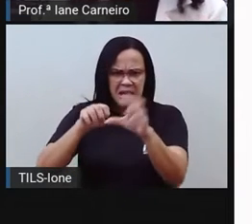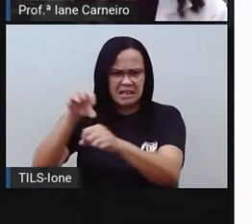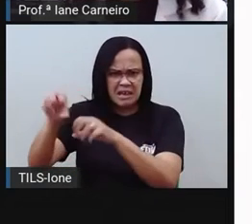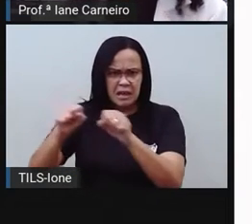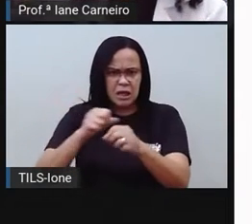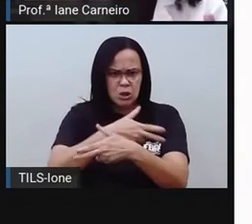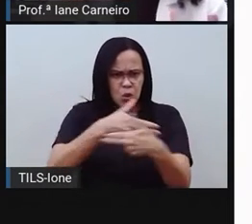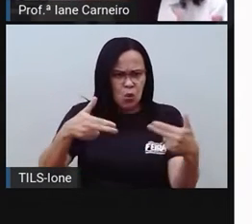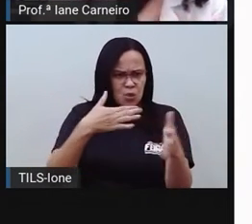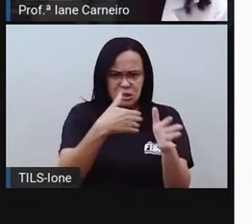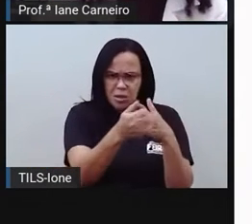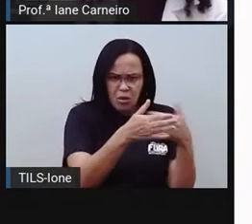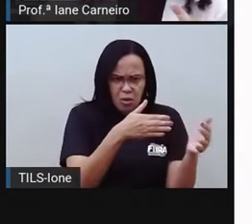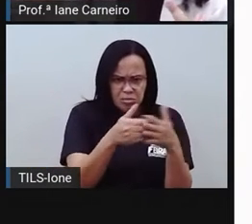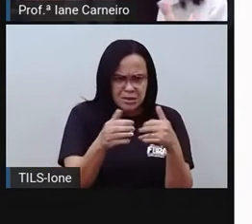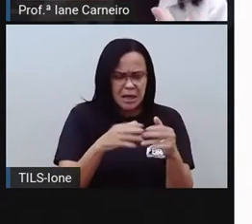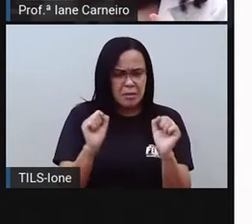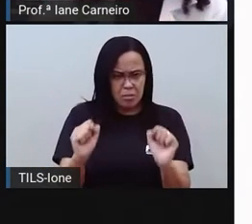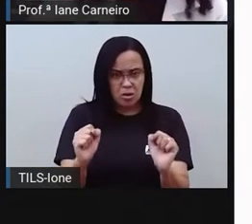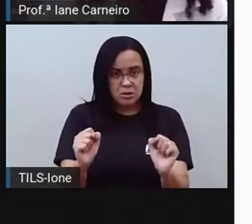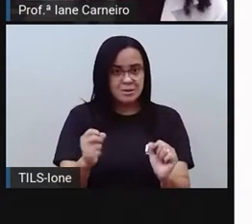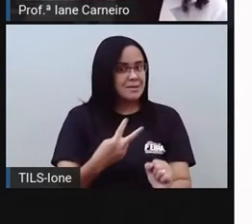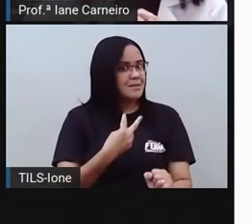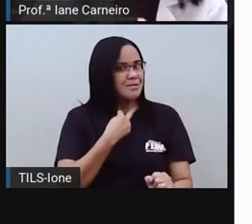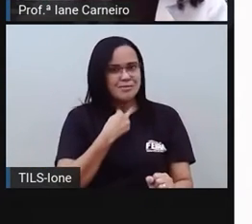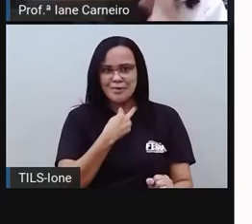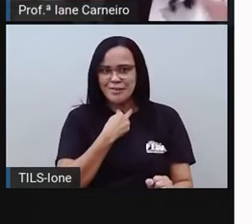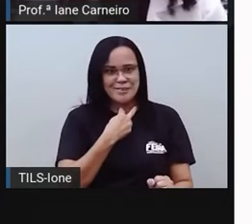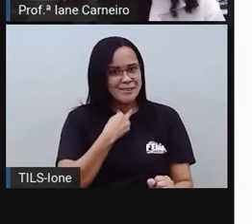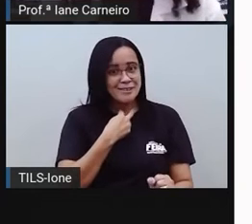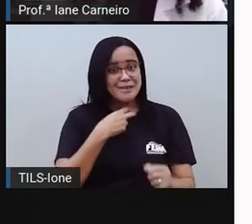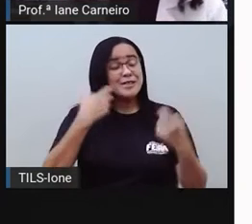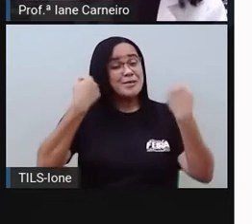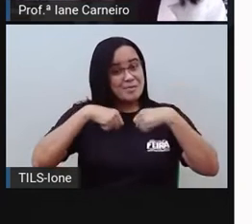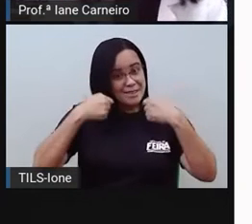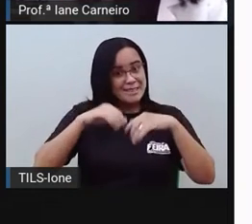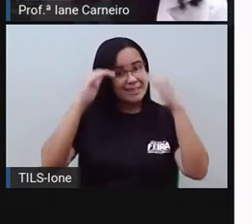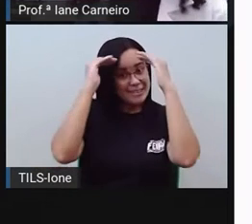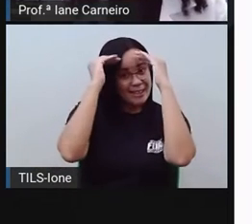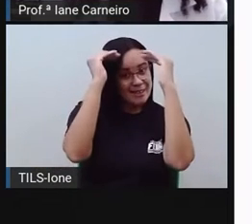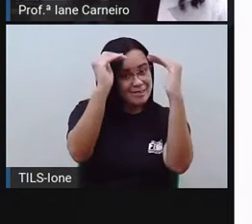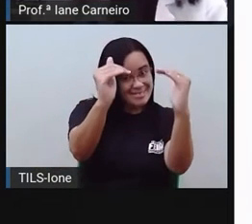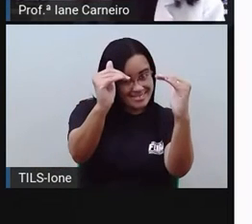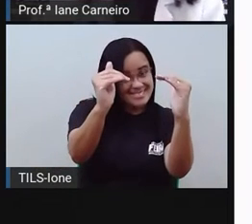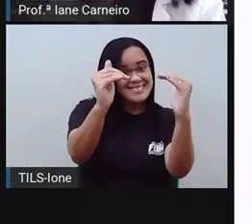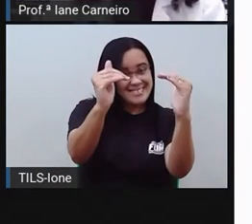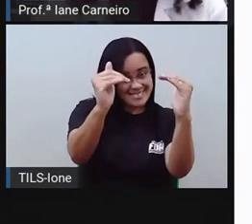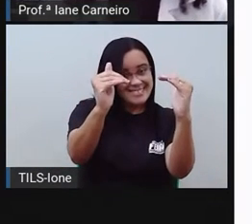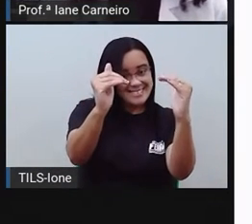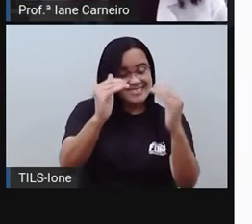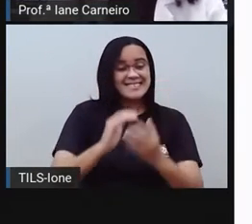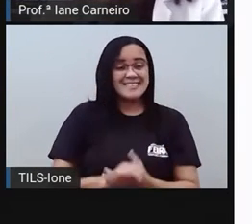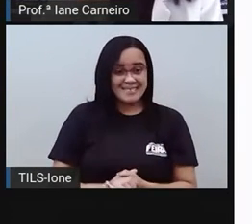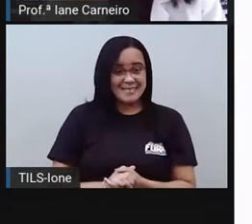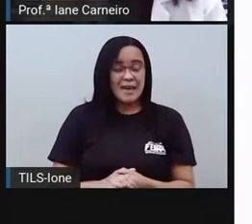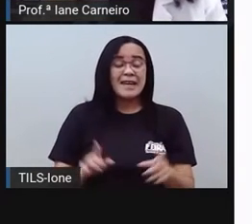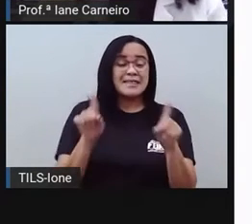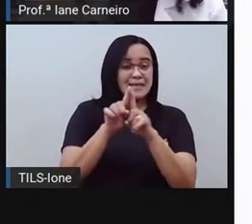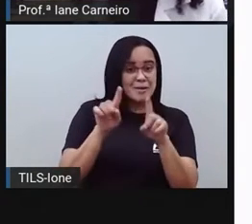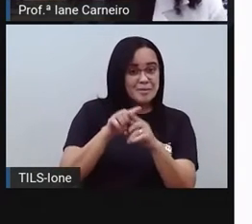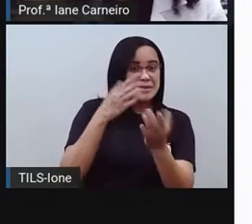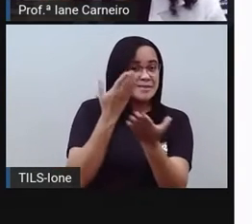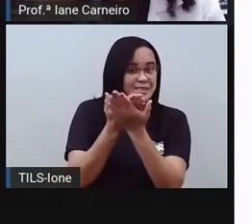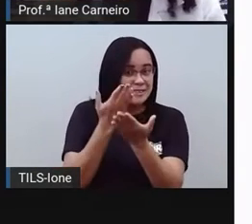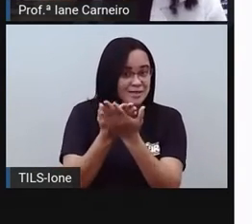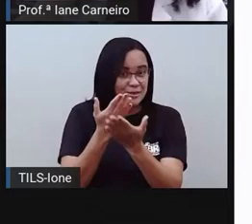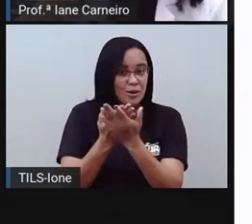em casa, seja na escola, seja no trabalho, seja no parquinho, é uma regra que não pode mudar,